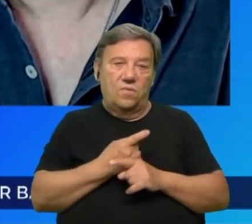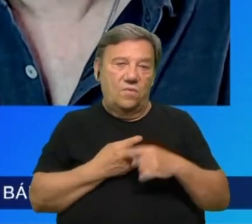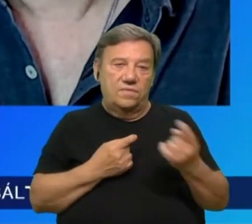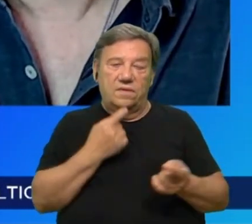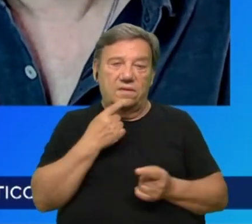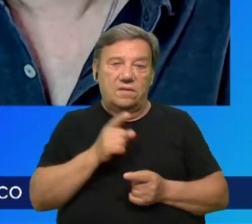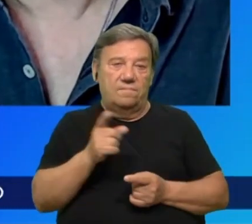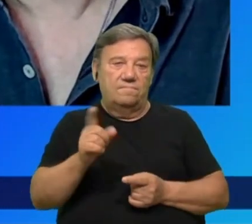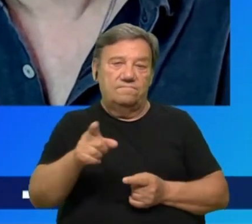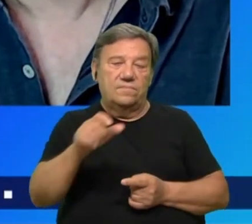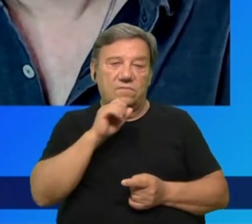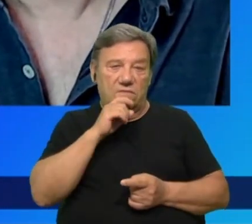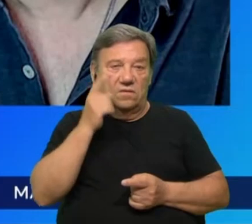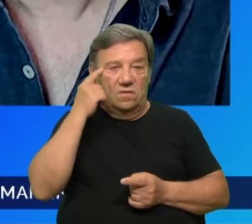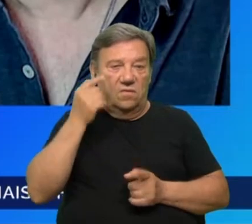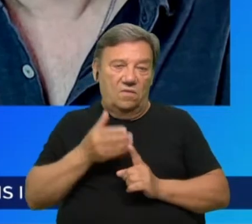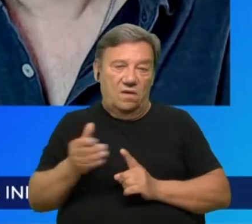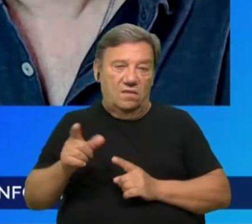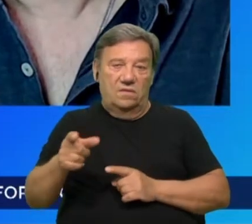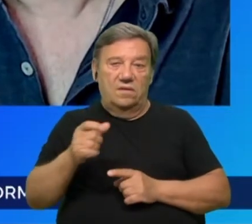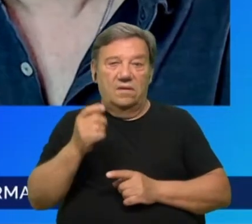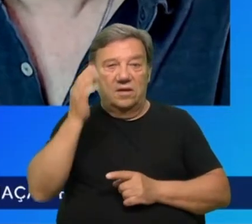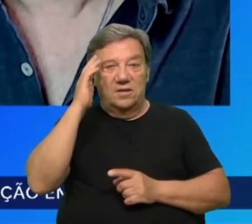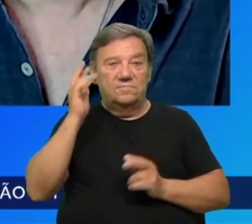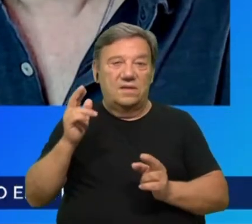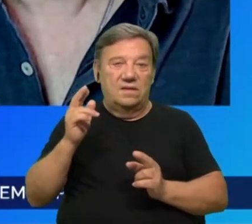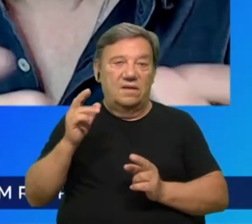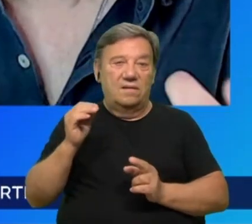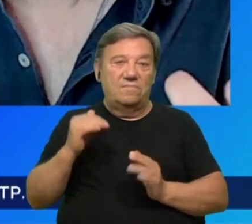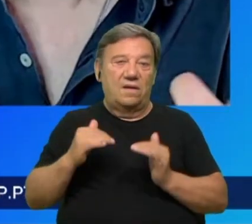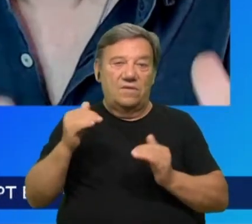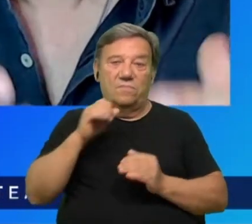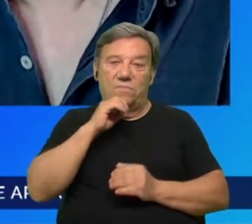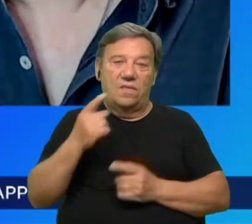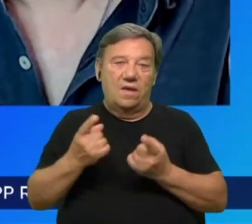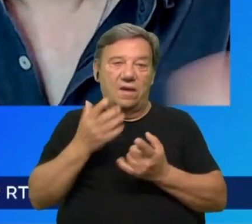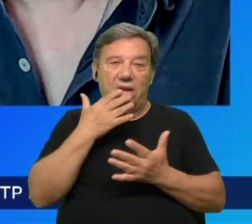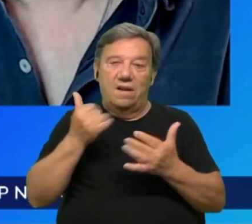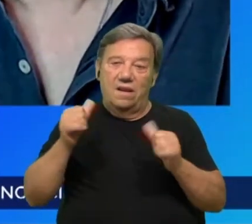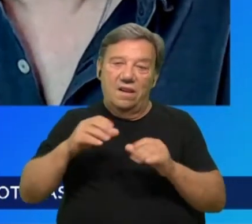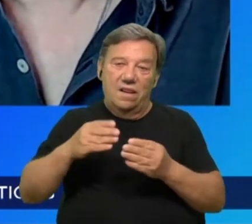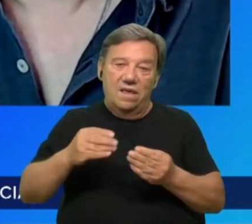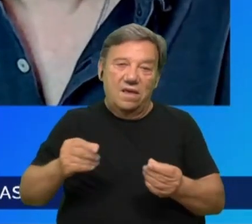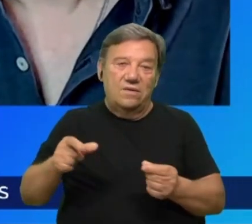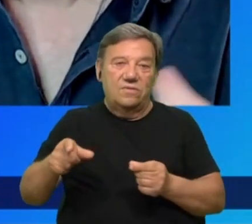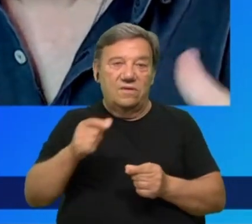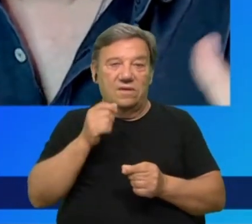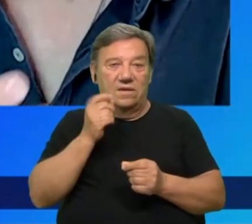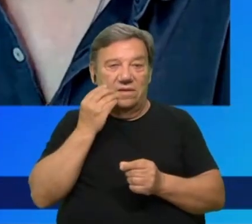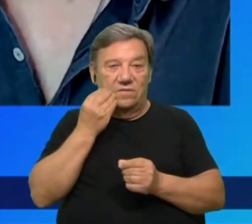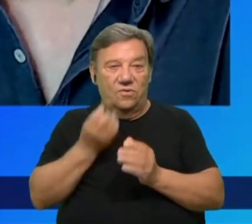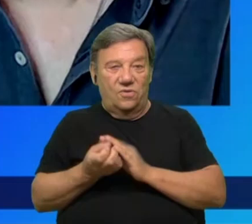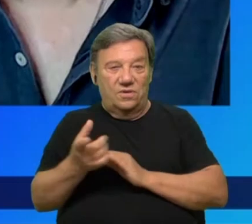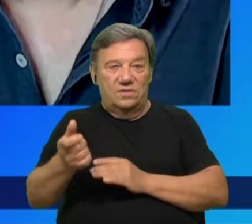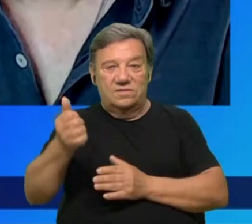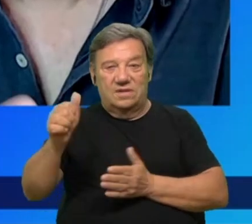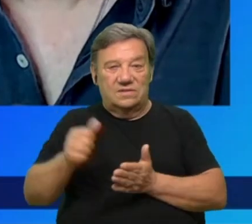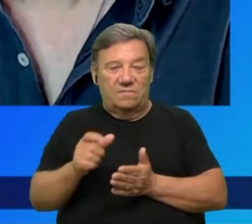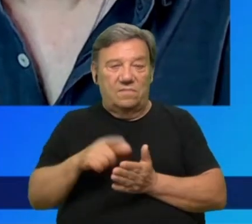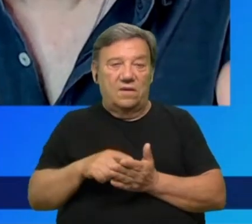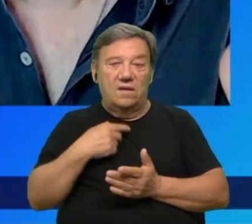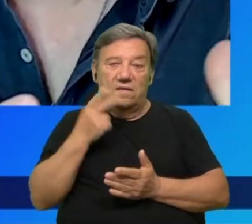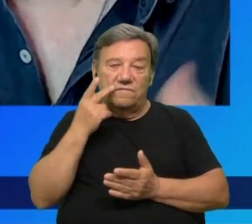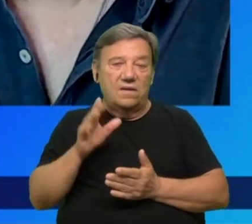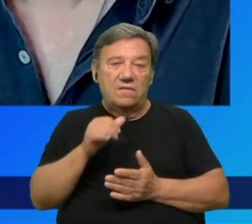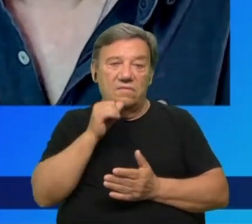Dizem que, não, podemos pôr de lado, se calhar, estas expectativas muito elevadas para algo líquido na origem destas estrias. O que provavelmente estamos a ver